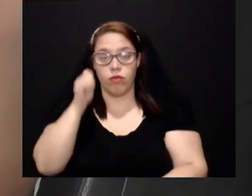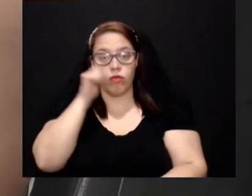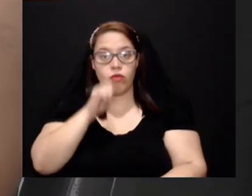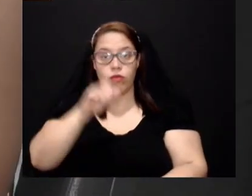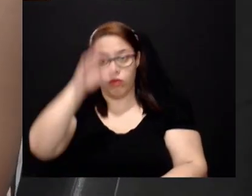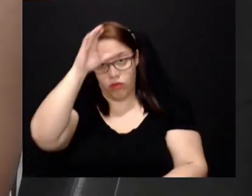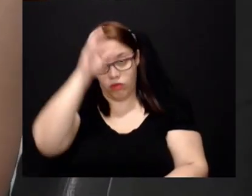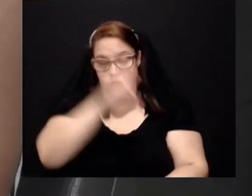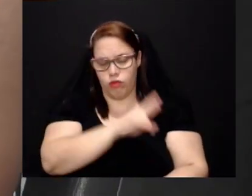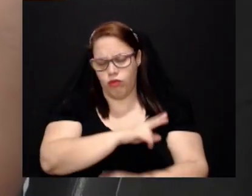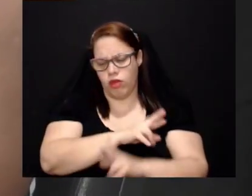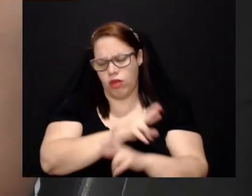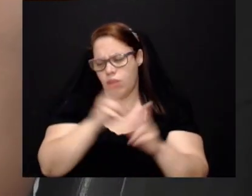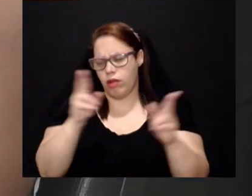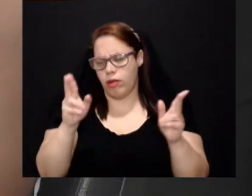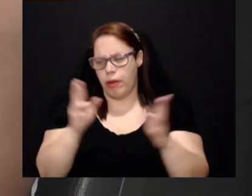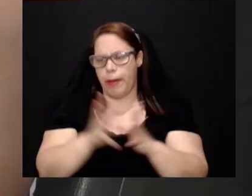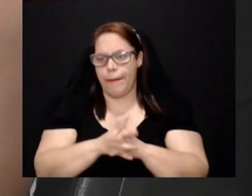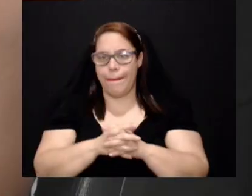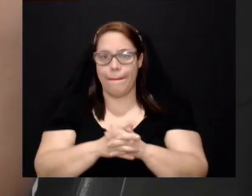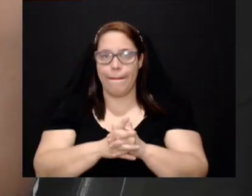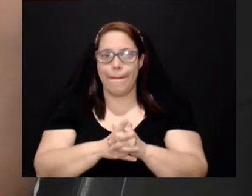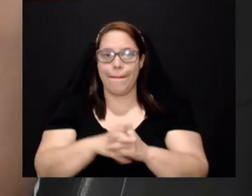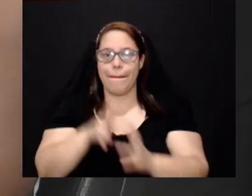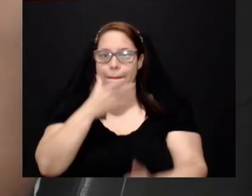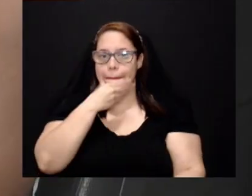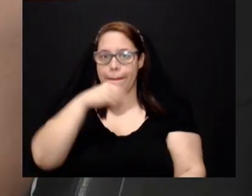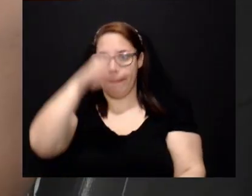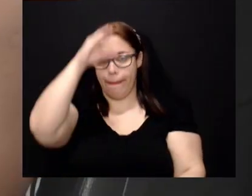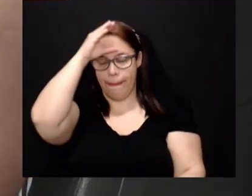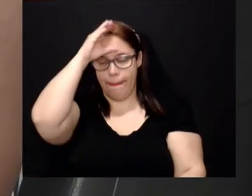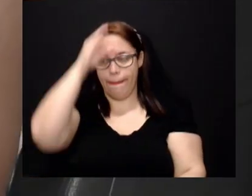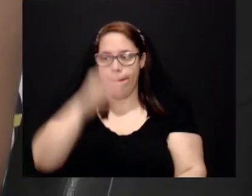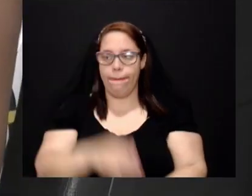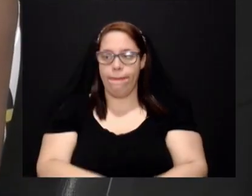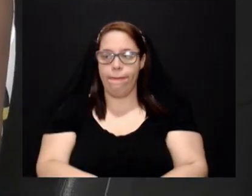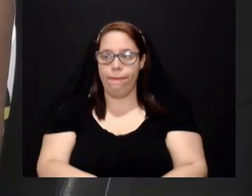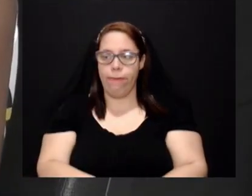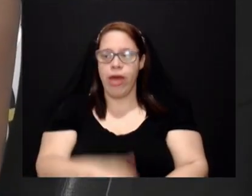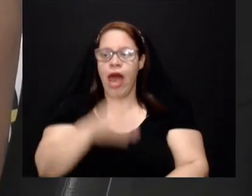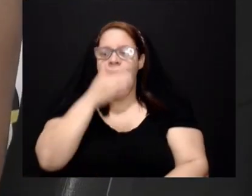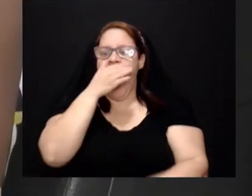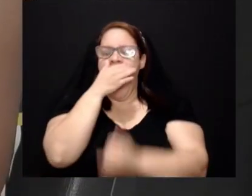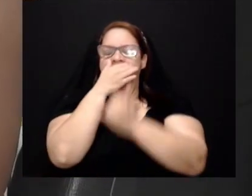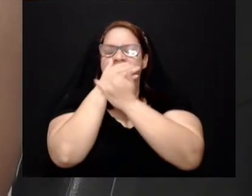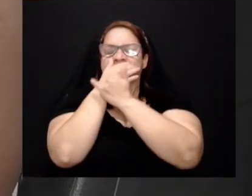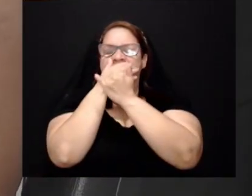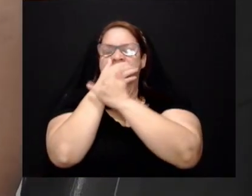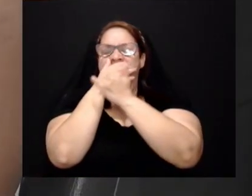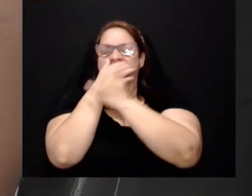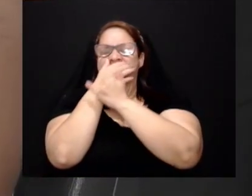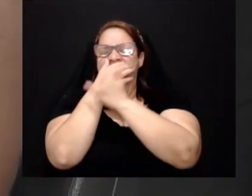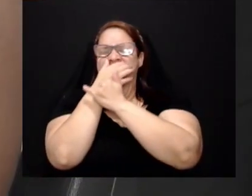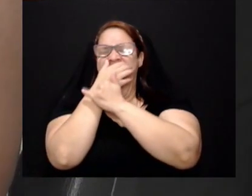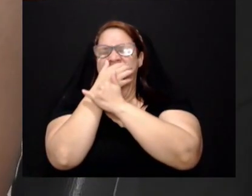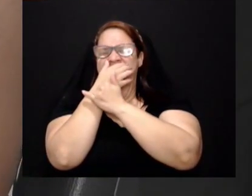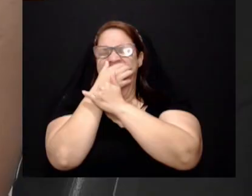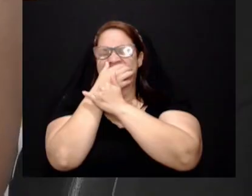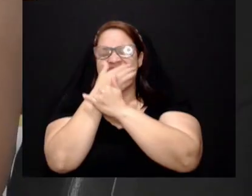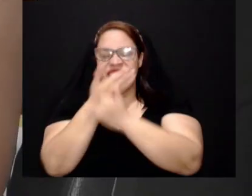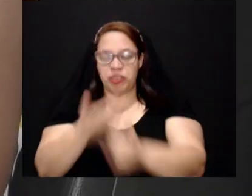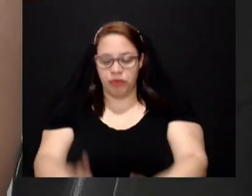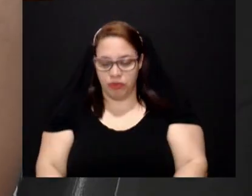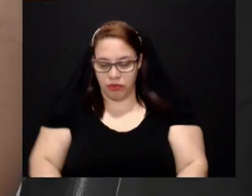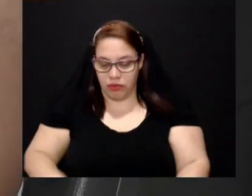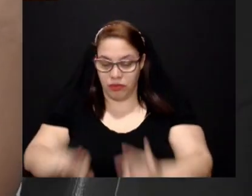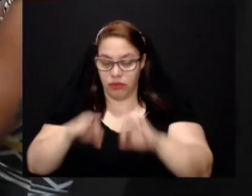várias, e meu tio também, que sempre foram... É muito engraçado, a família da minha mãe, dos 10